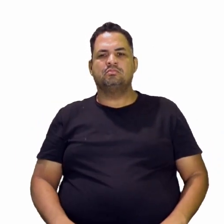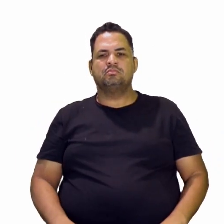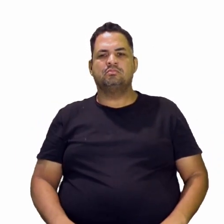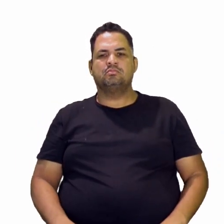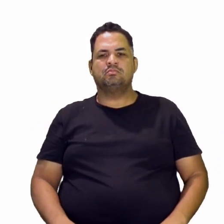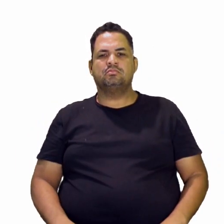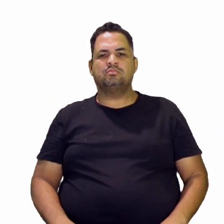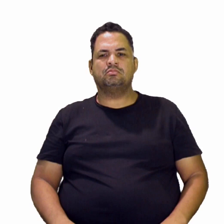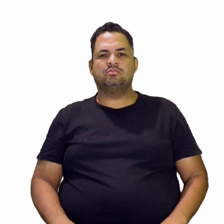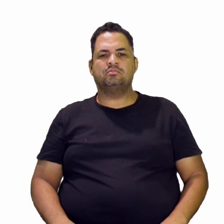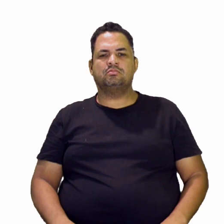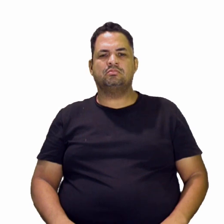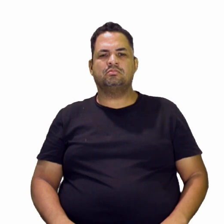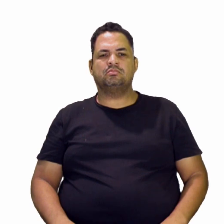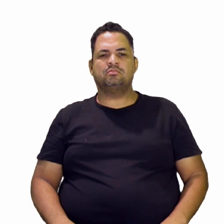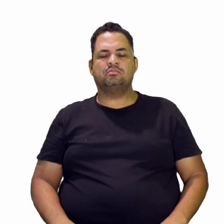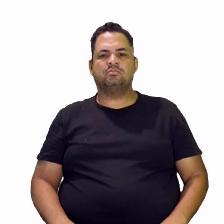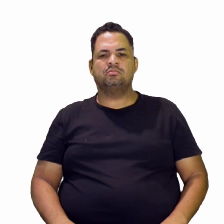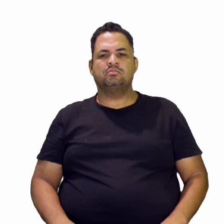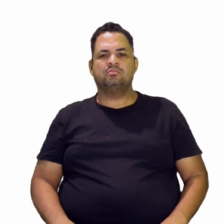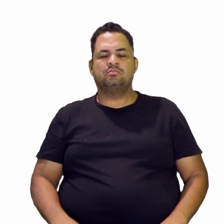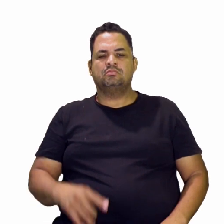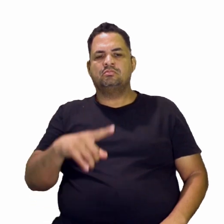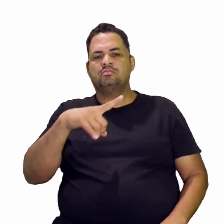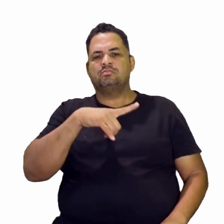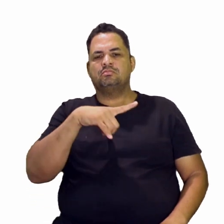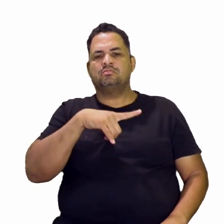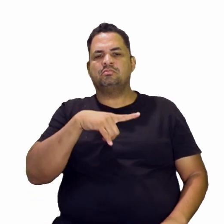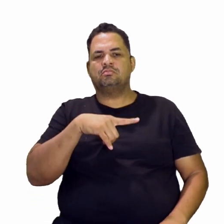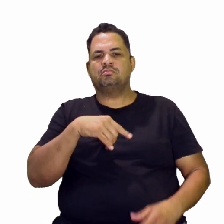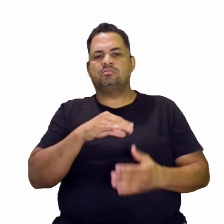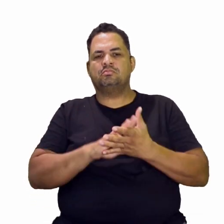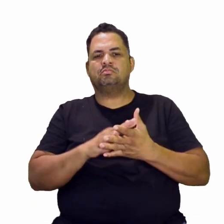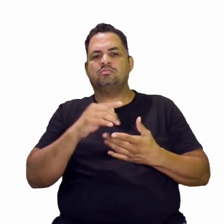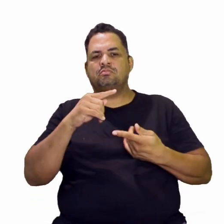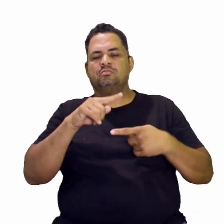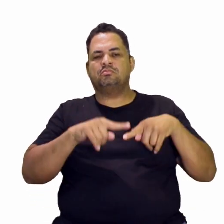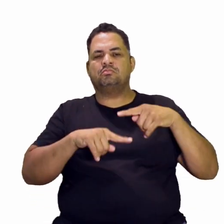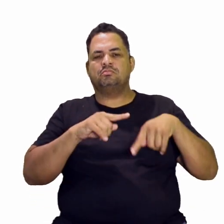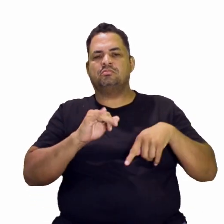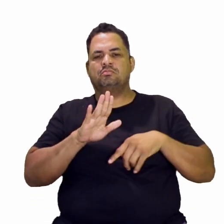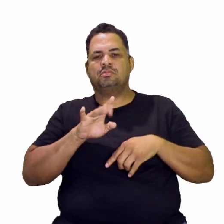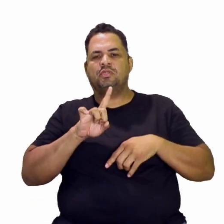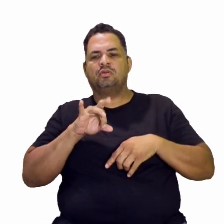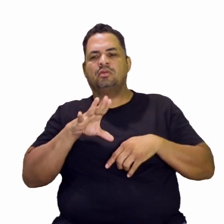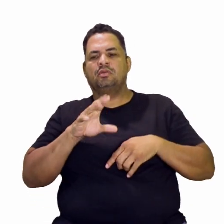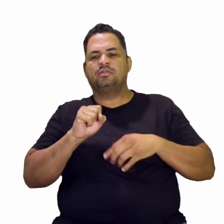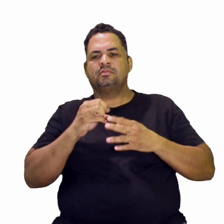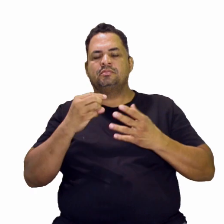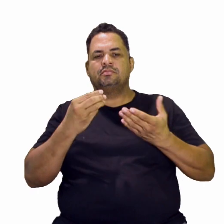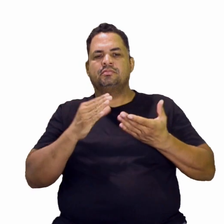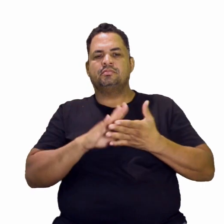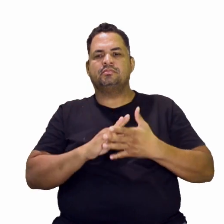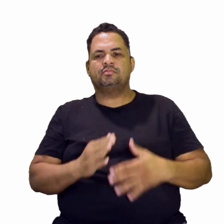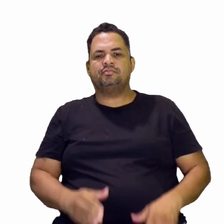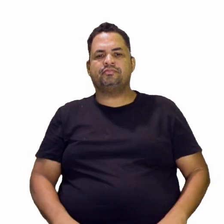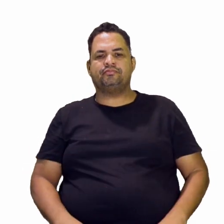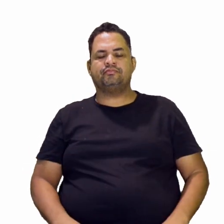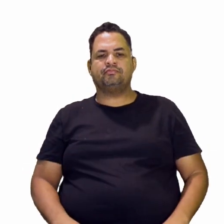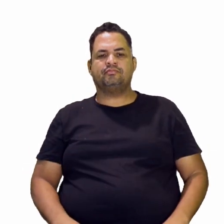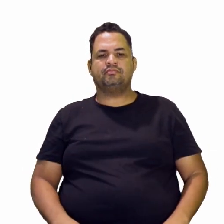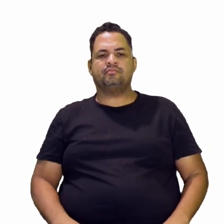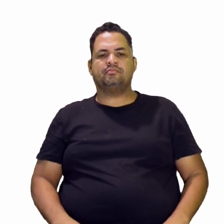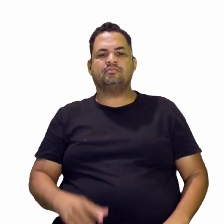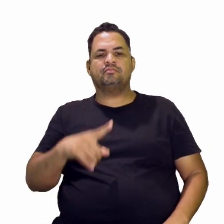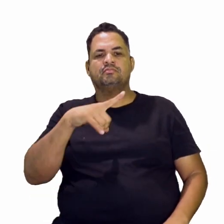lá. E aí, a gente falou também dos componentes inorgânicos. Em relação aos componentes inorgânicos, o